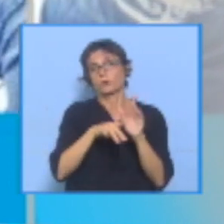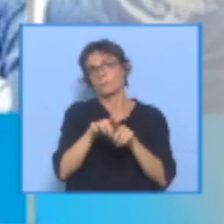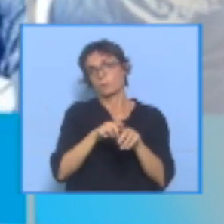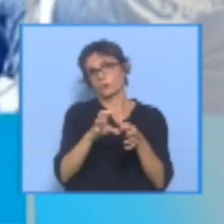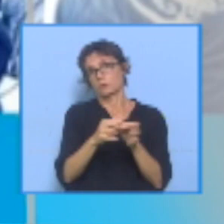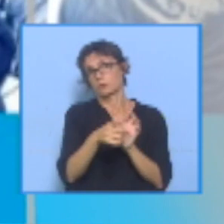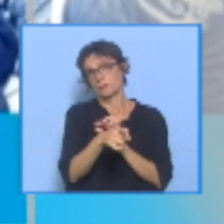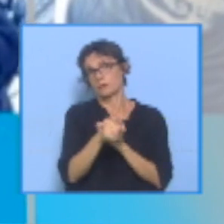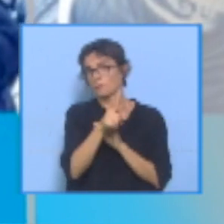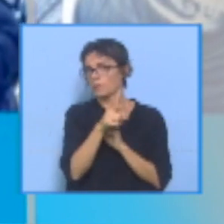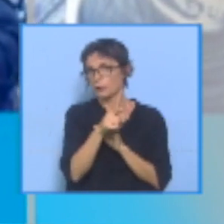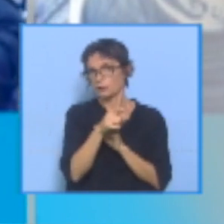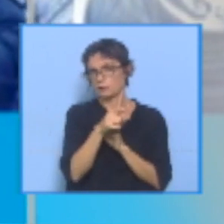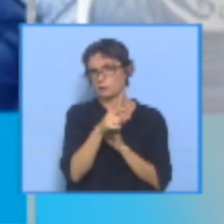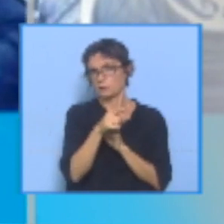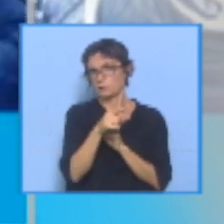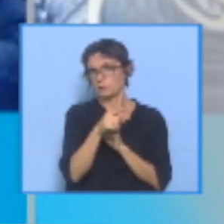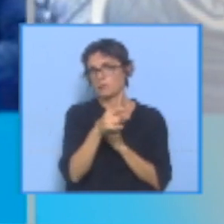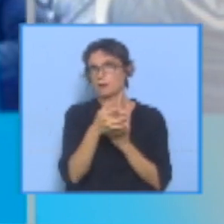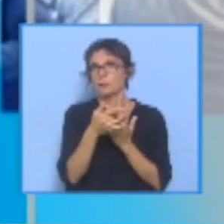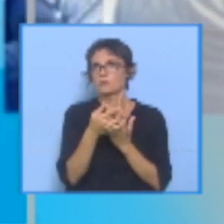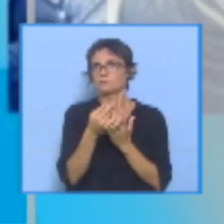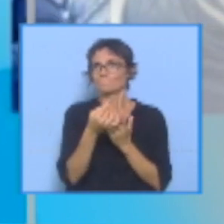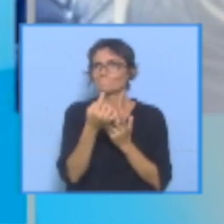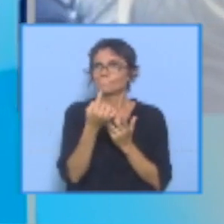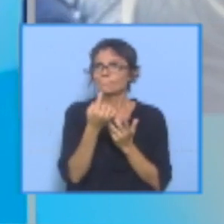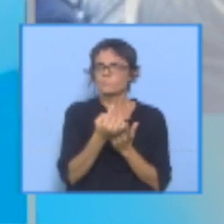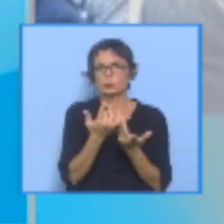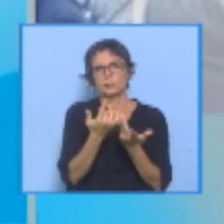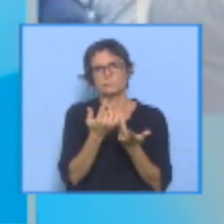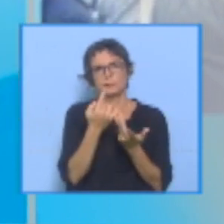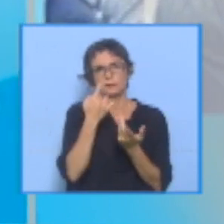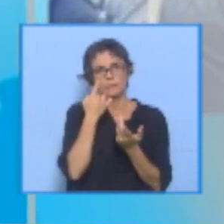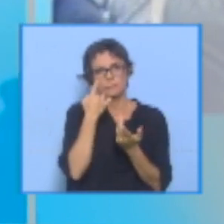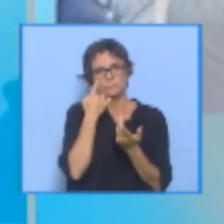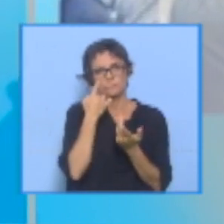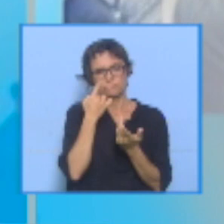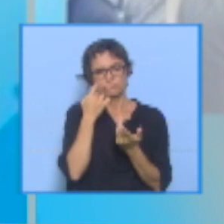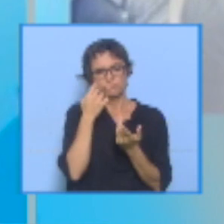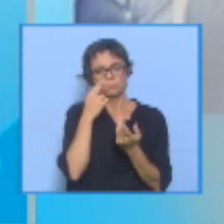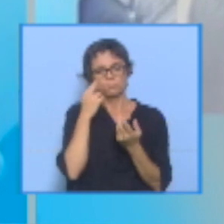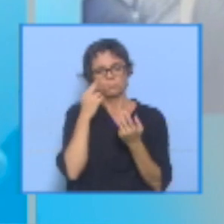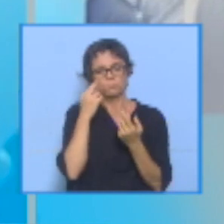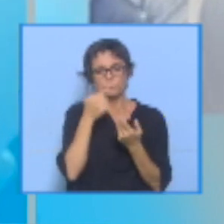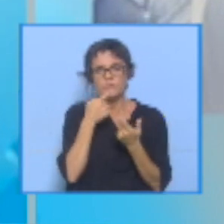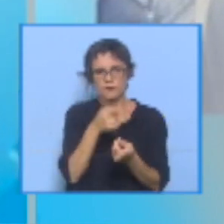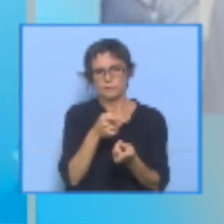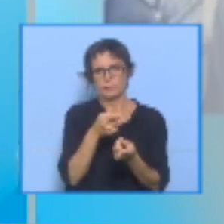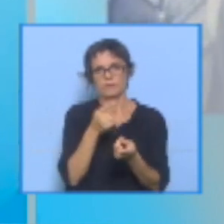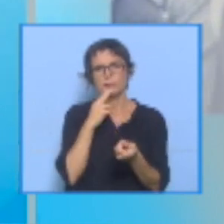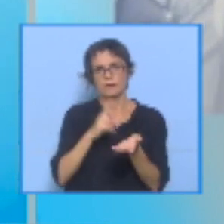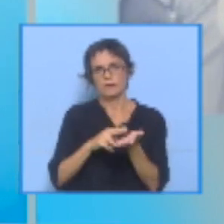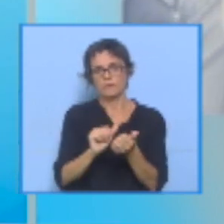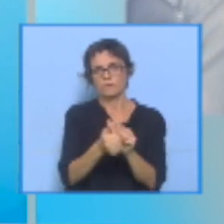conta esta realidade e que procurem melhorar os serviços. Nós, a nível de Portugal,